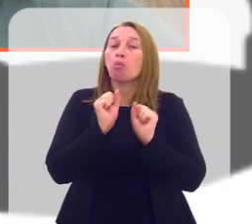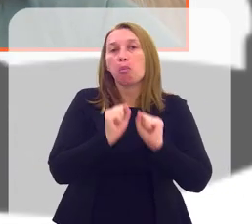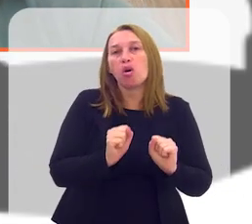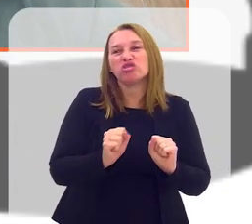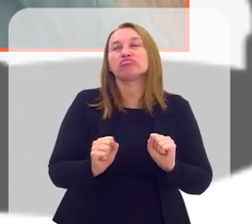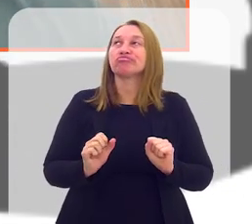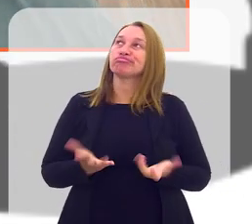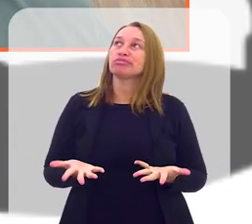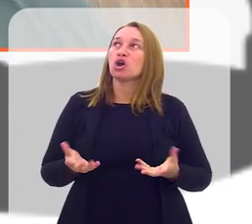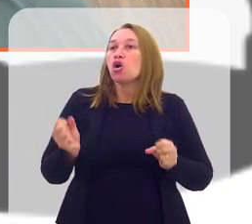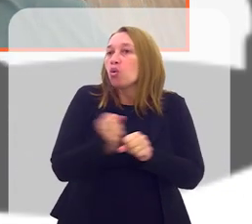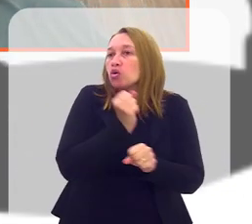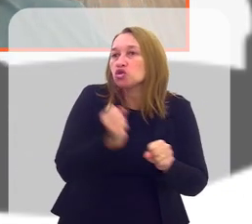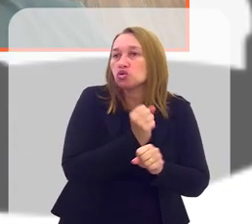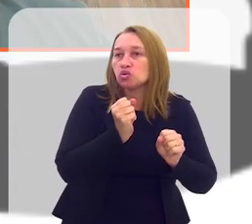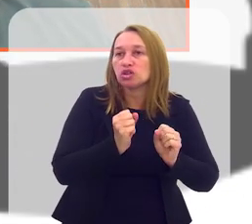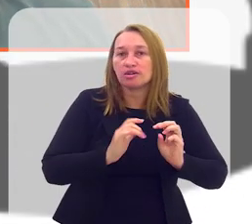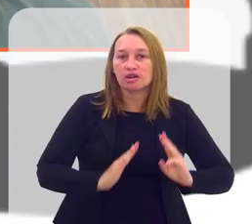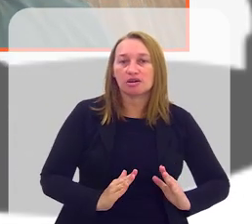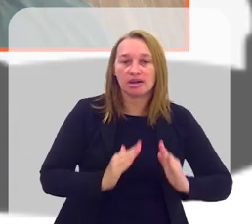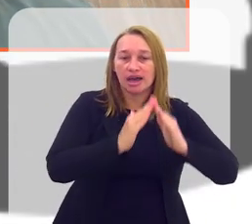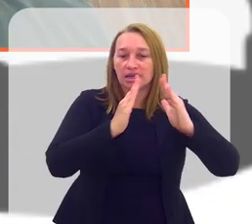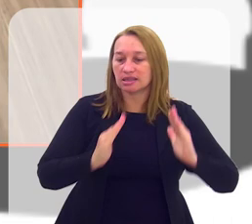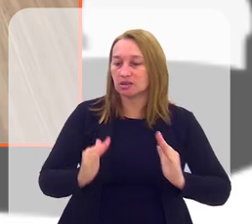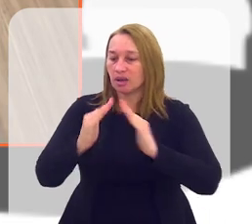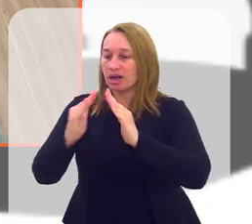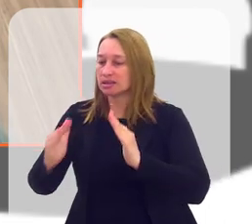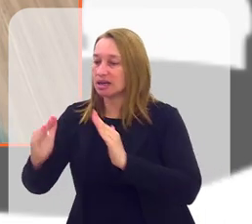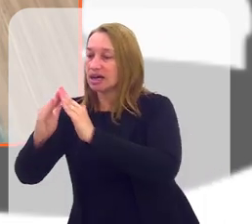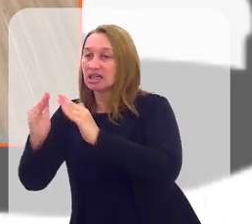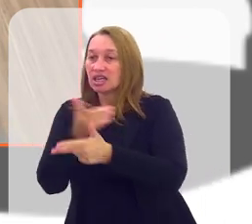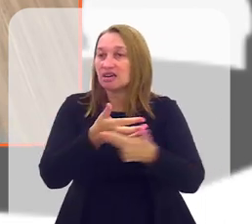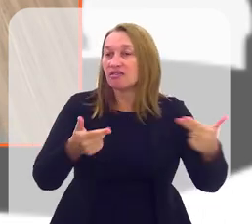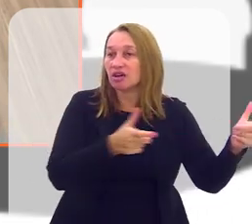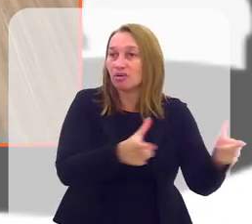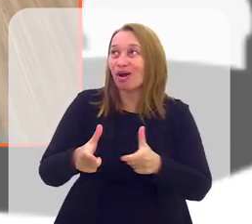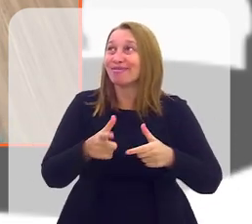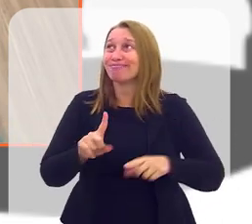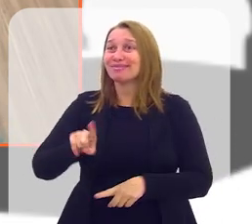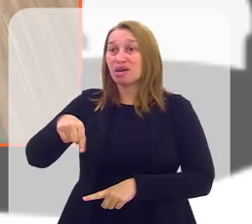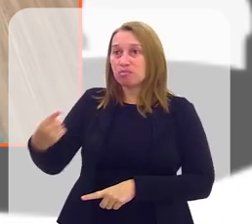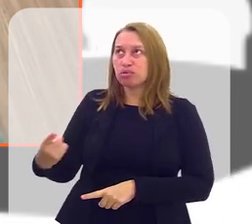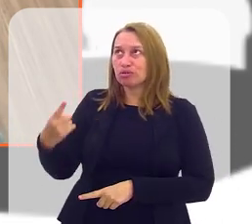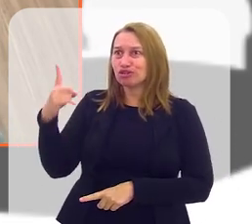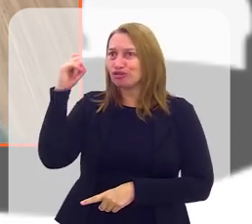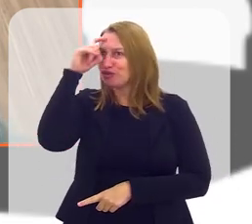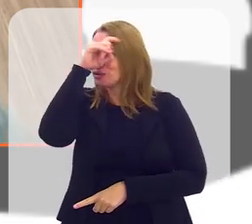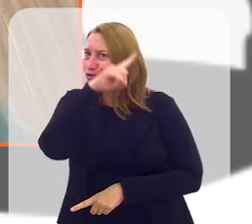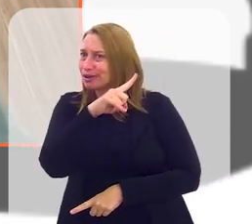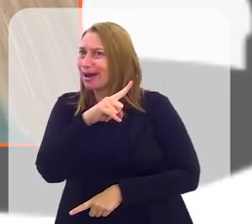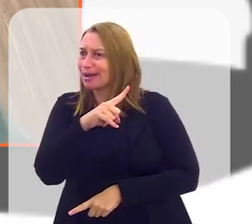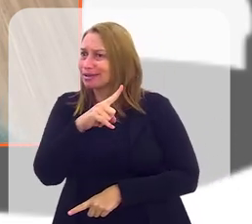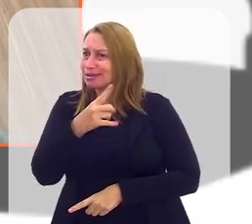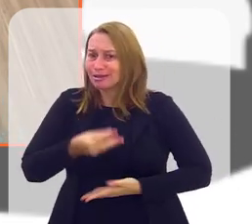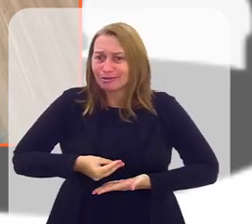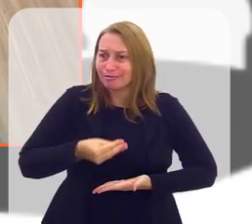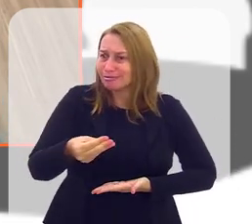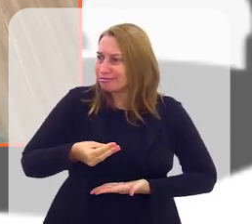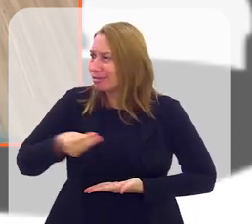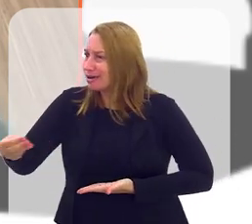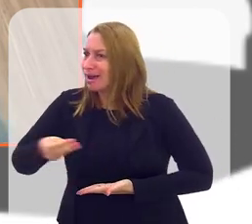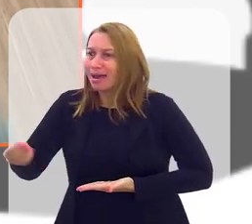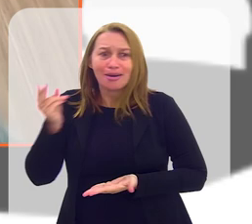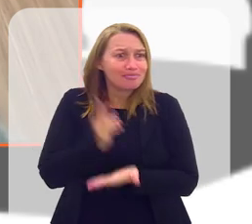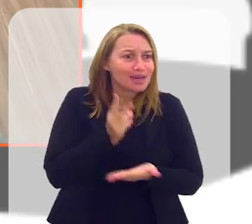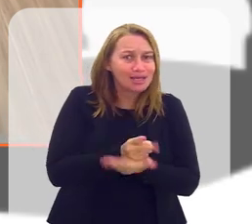Eu posso querer construir um conjunto habitacional em determinado local e depois ter dificuldades para distribuir essas casas, mesmo